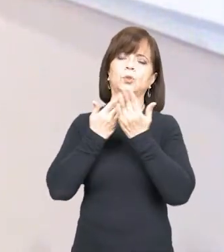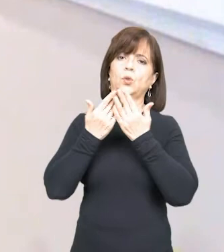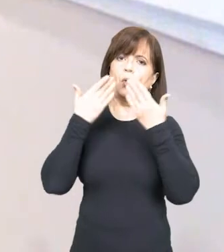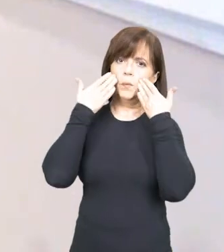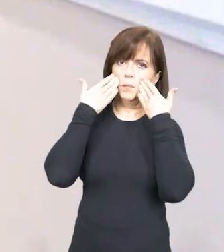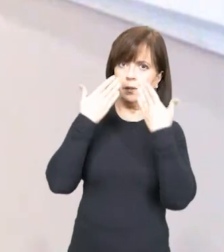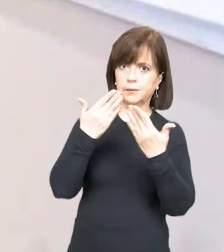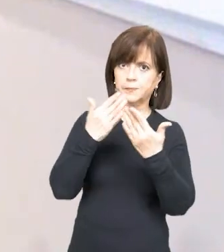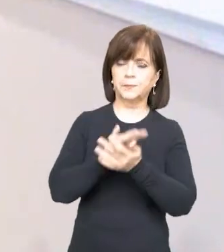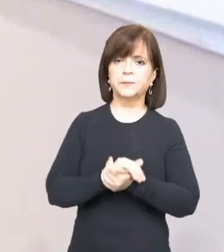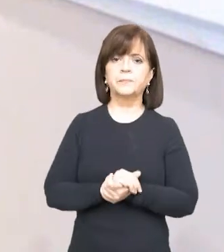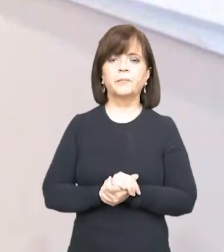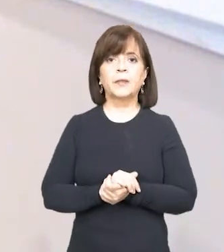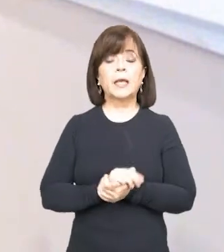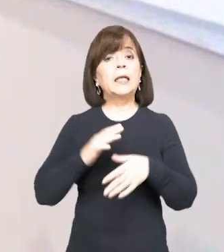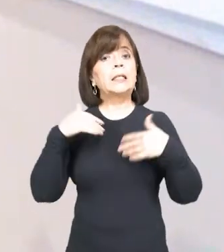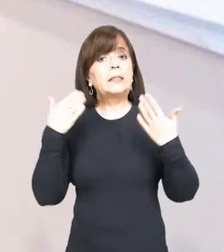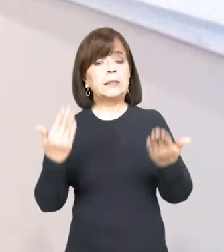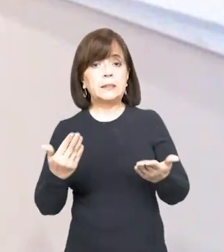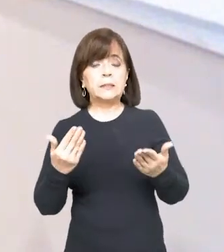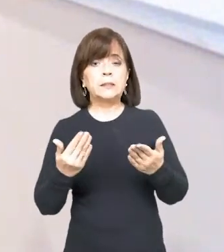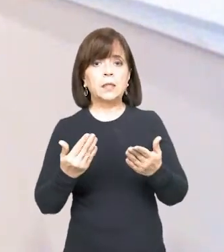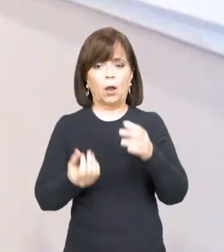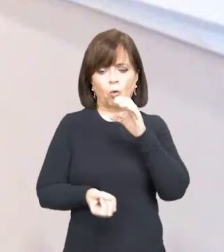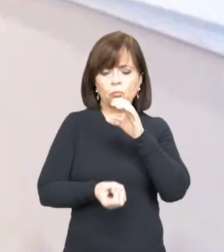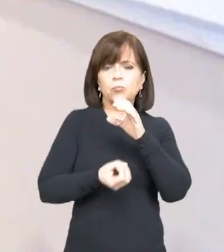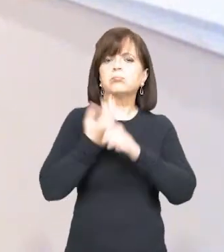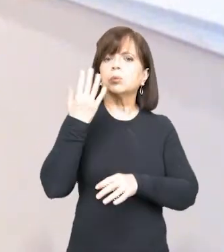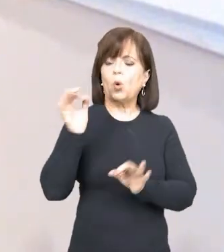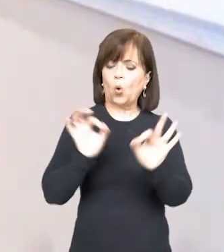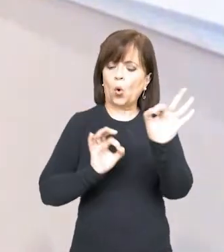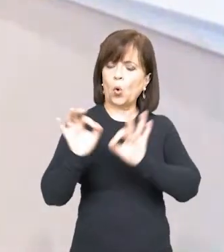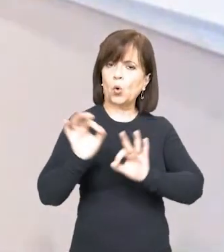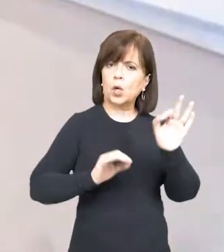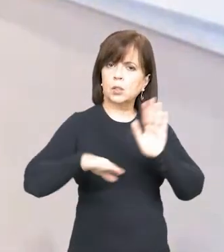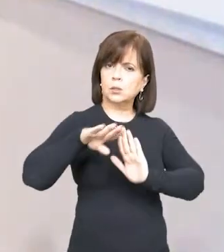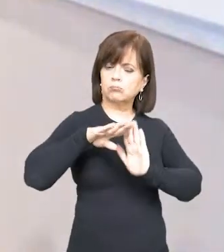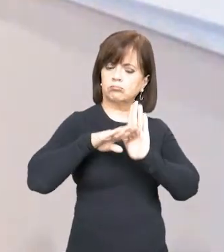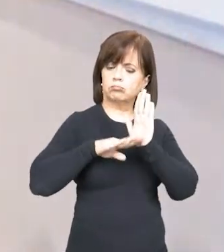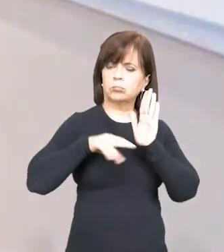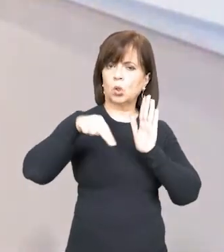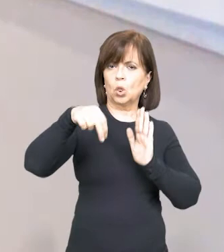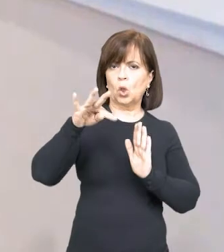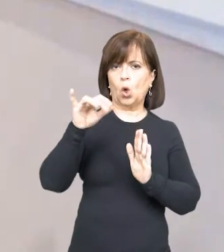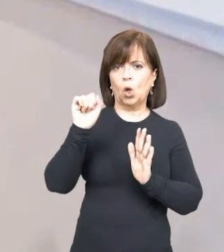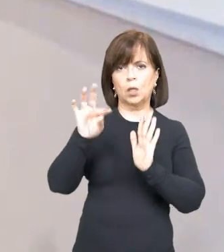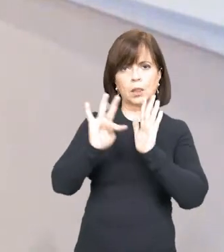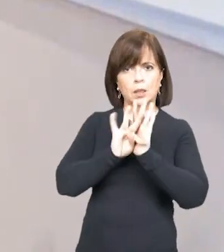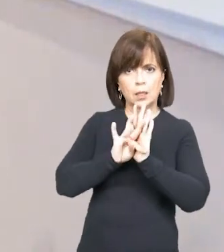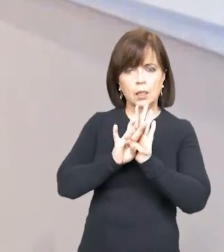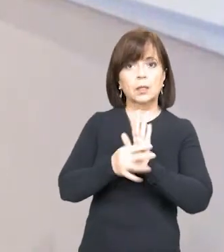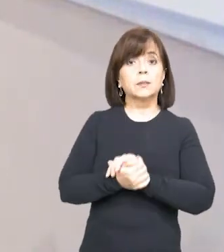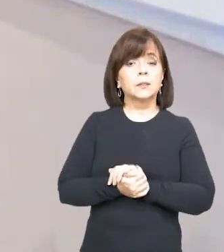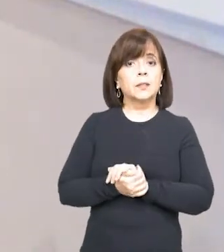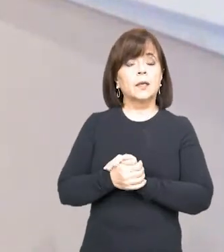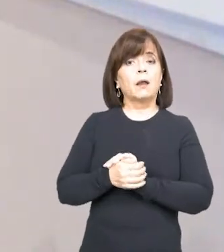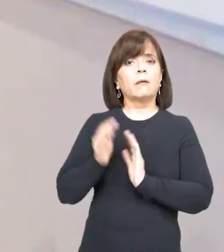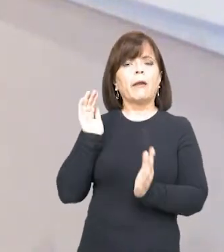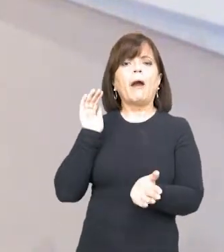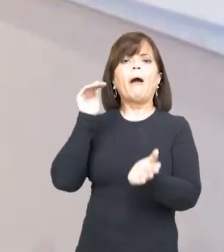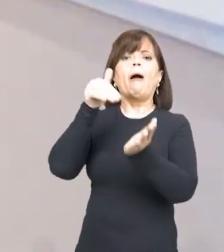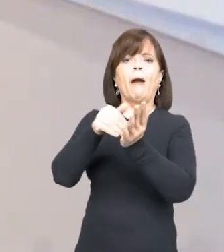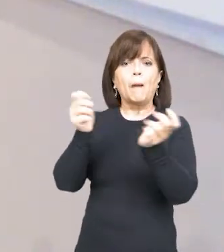Então, eles acabaram por produzir essa nota e concluíram que é possível que até na